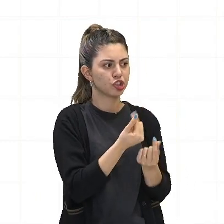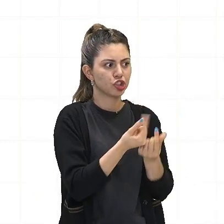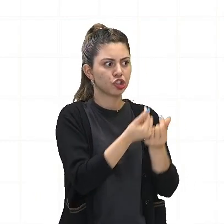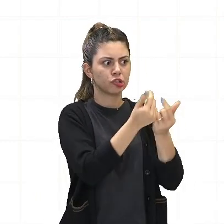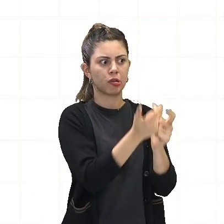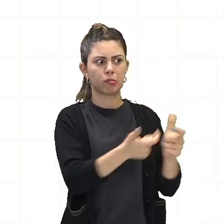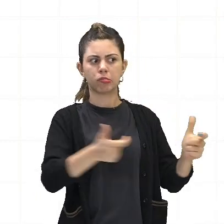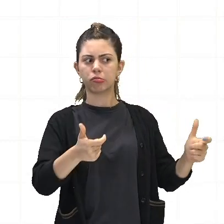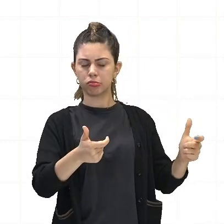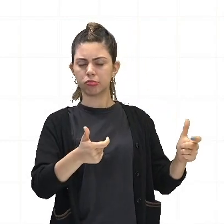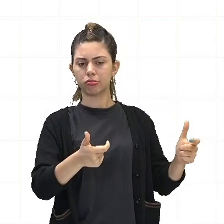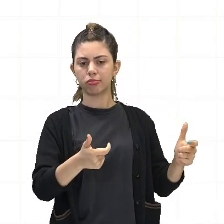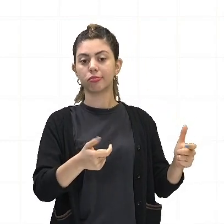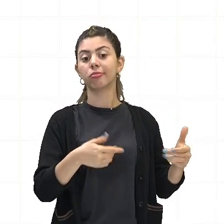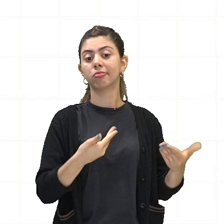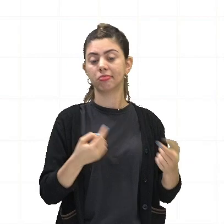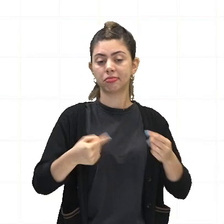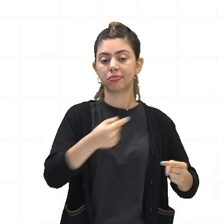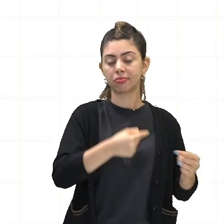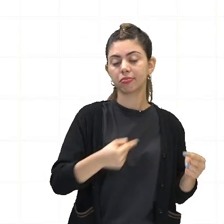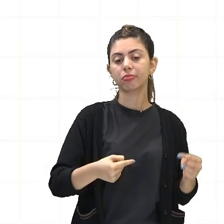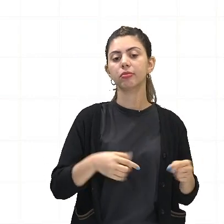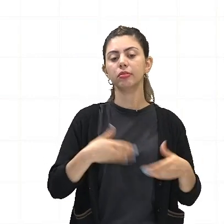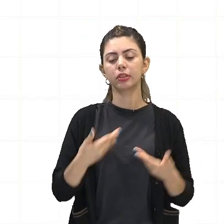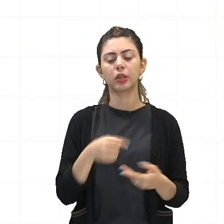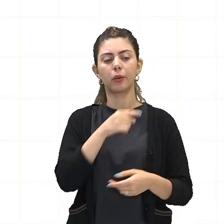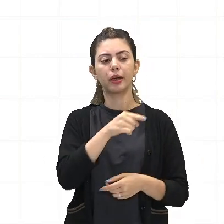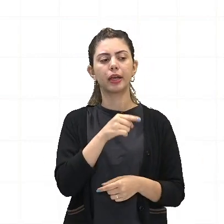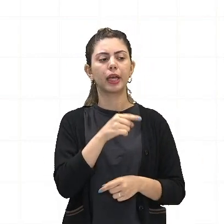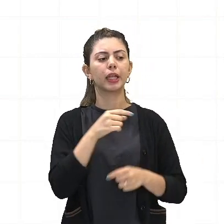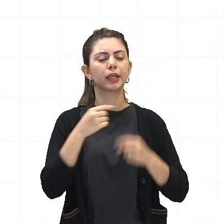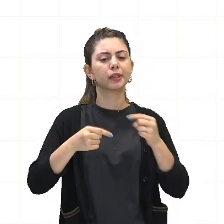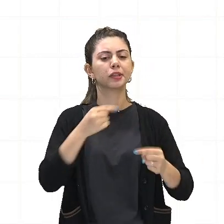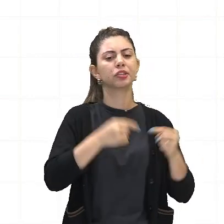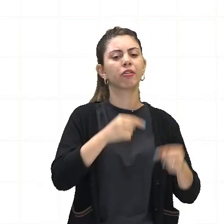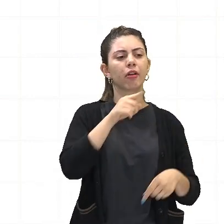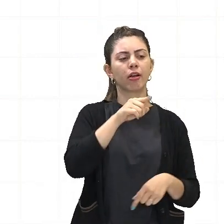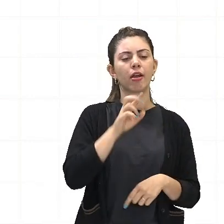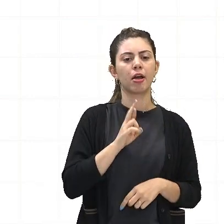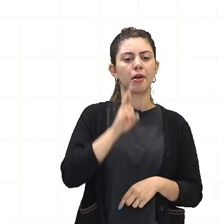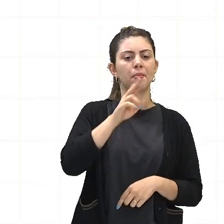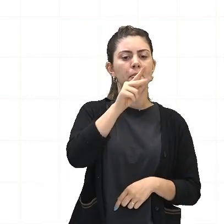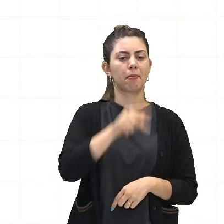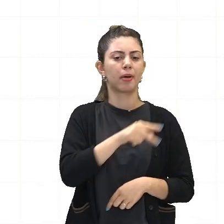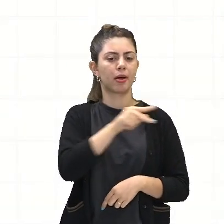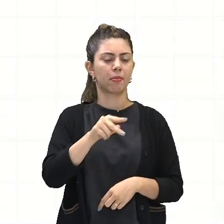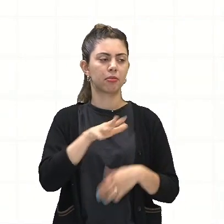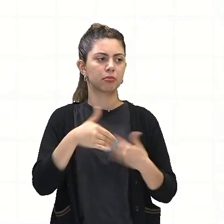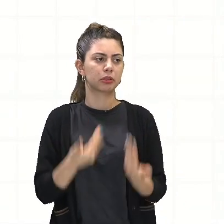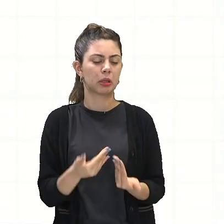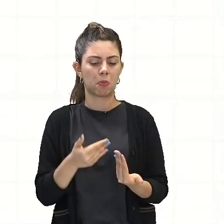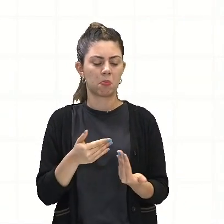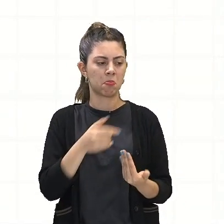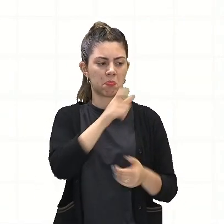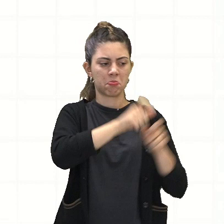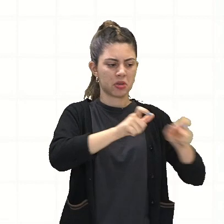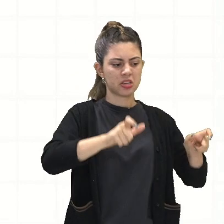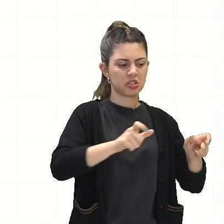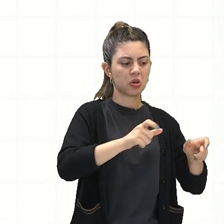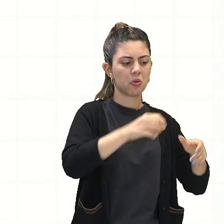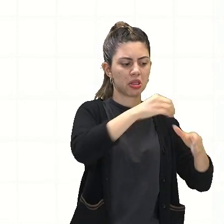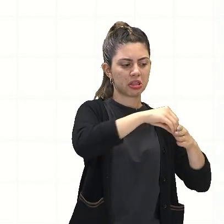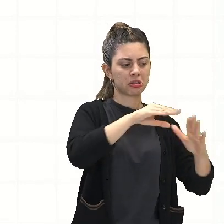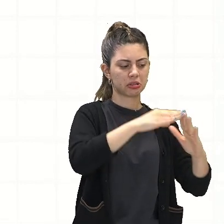inglês que questionou várias práticas da Igreja Católica. Ele vai questionar a venda de indulgências,